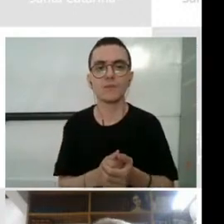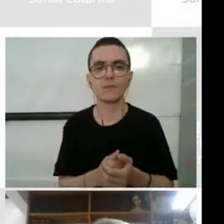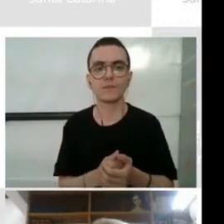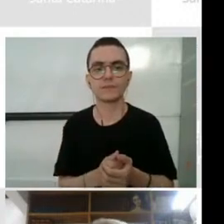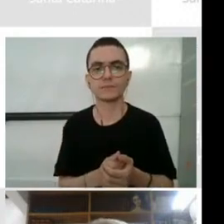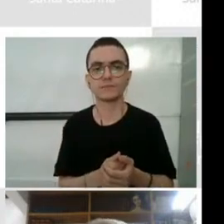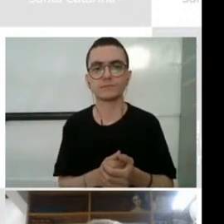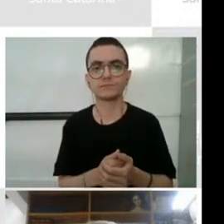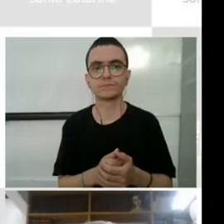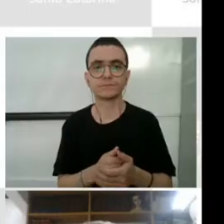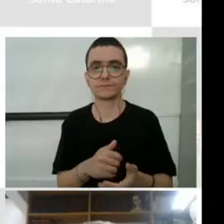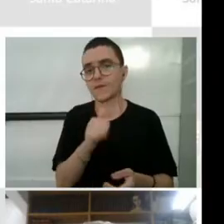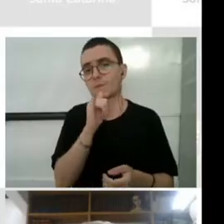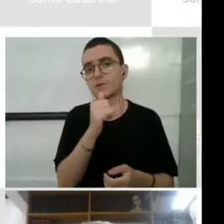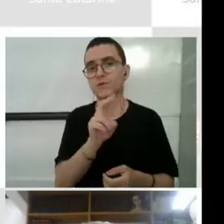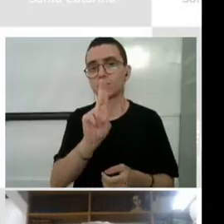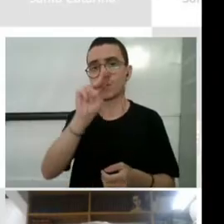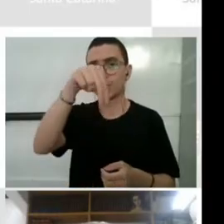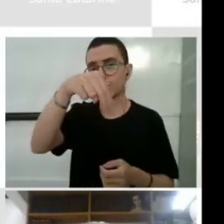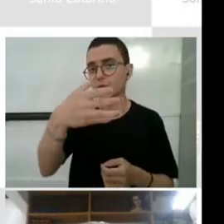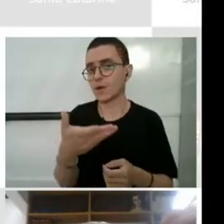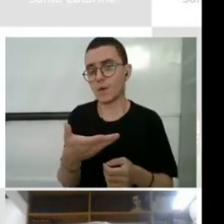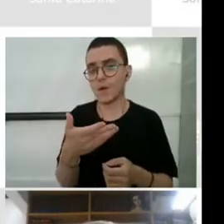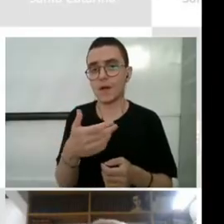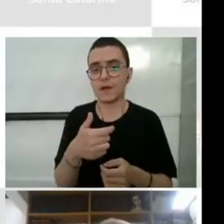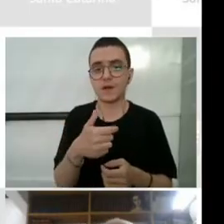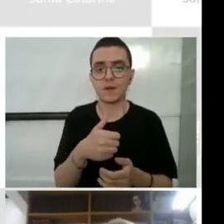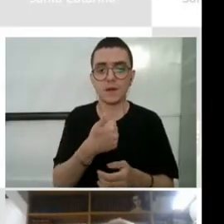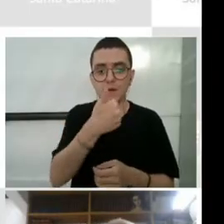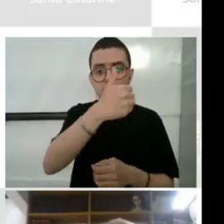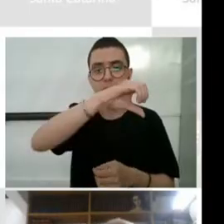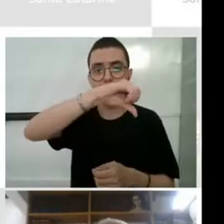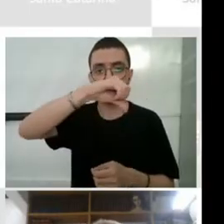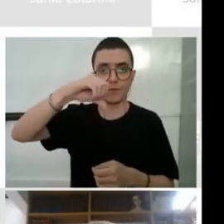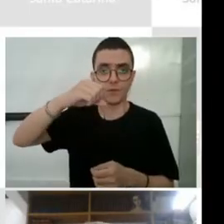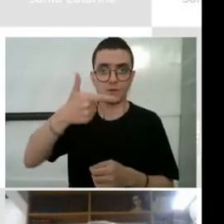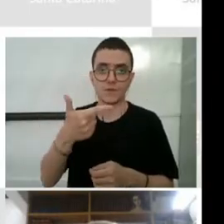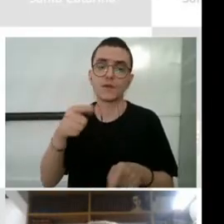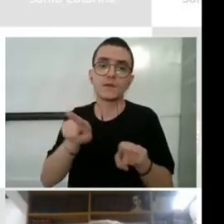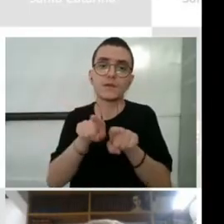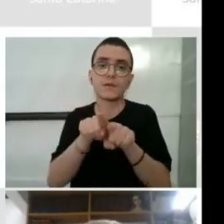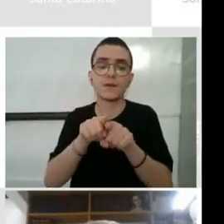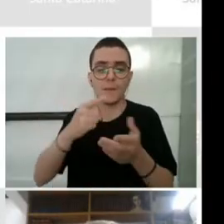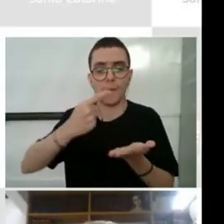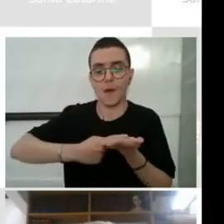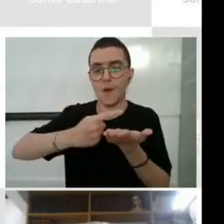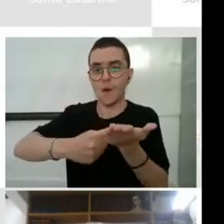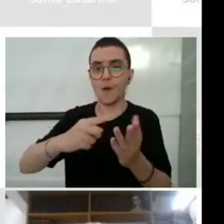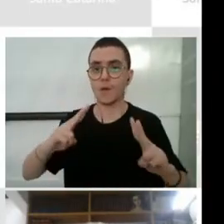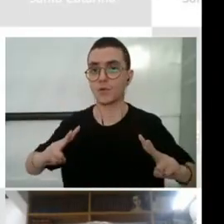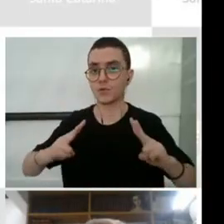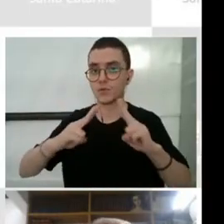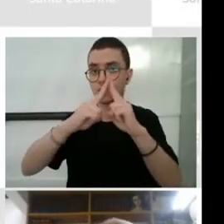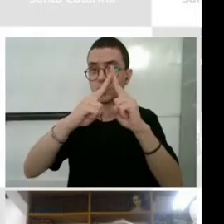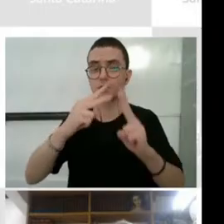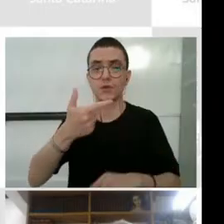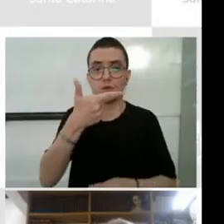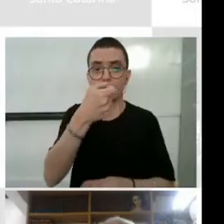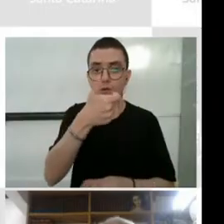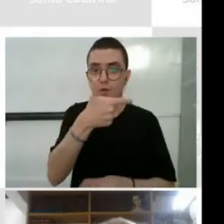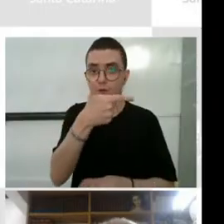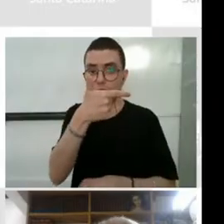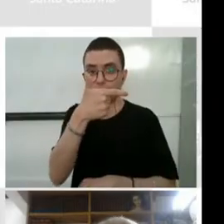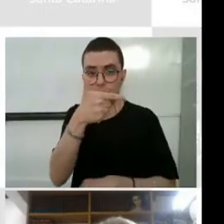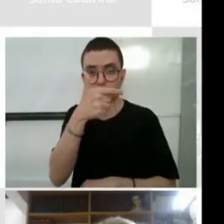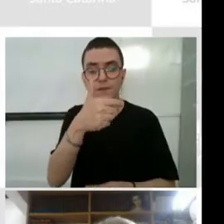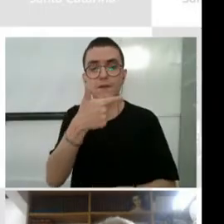das Nações Unidas sobre as Mudanças Climáticas de 1992, o Acordo de Paris de 2015, e uma contradição entre esses compromissos e aquilo que eles, de fato,